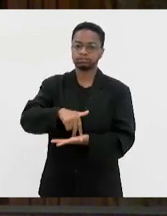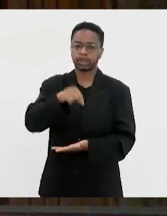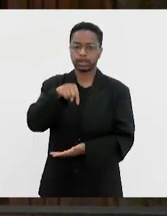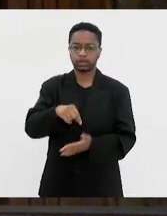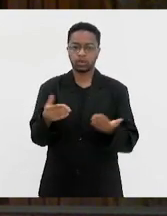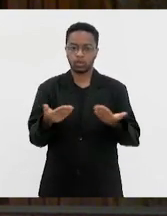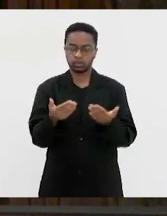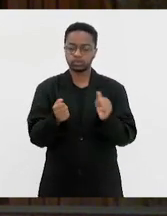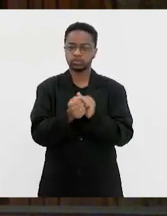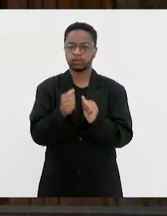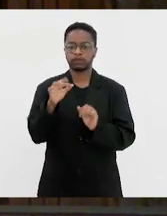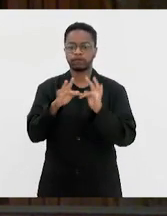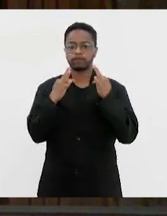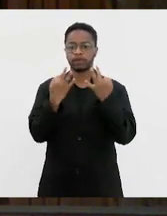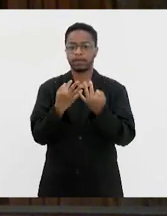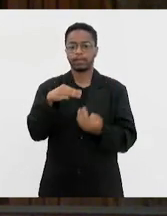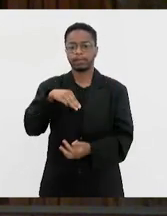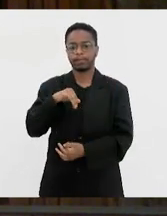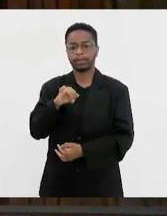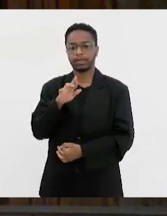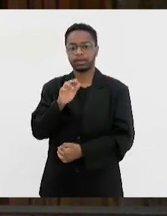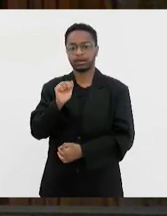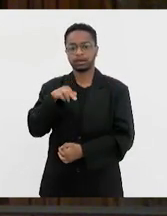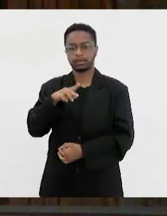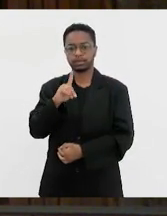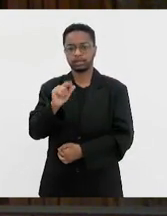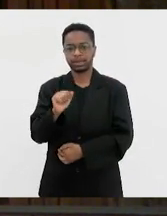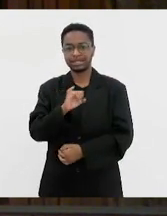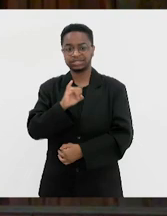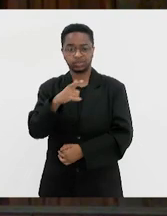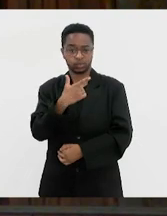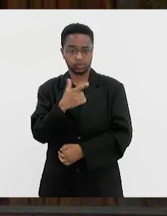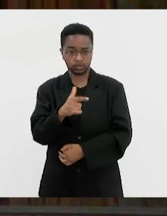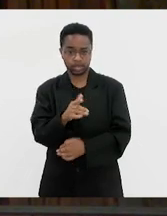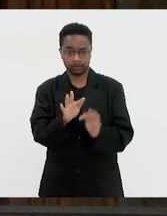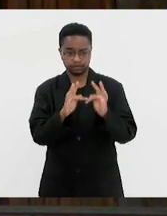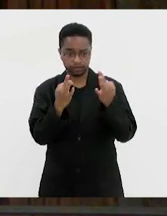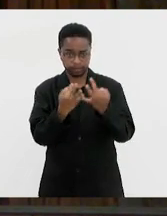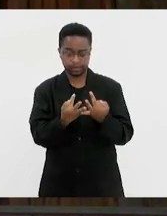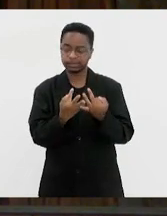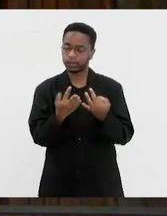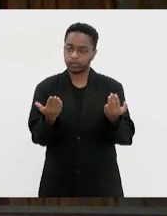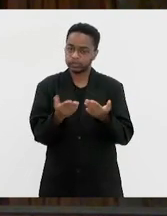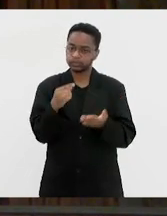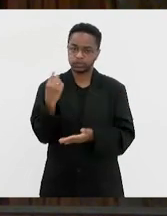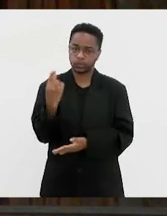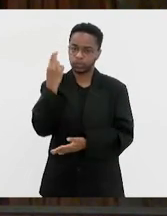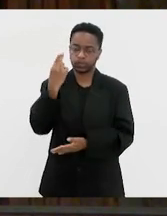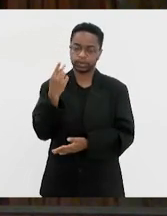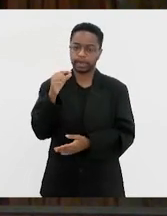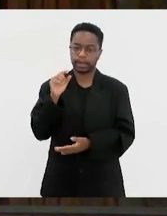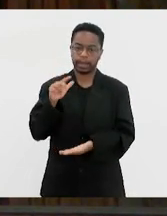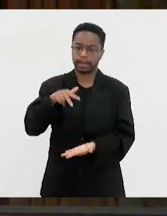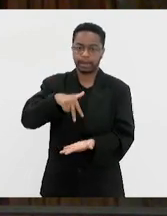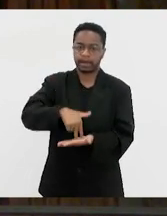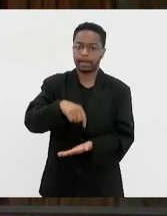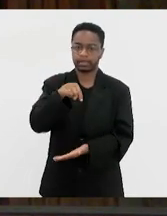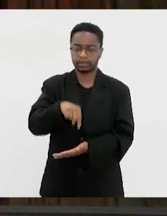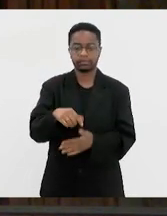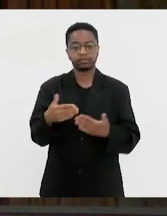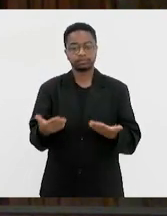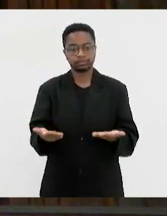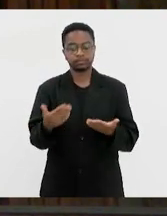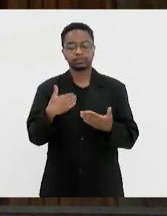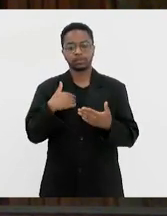família Miranda, que se não fosse eles também, nós não estaríamos aqui. Então, eu quero agradecer o